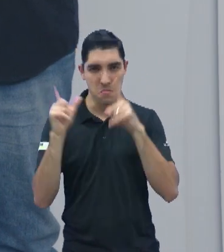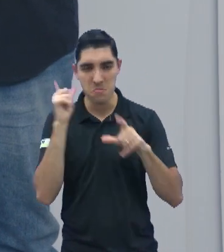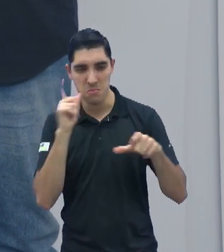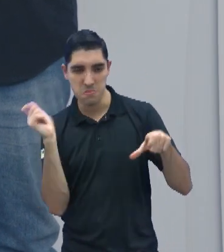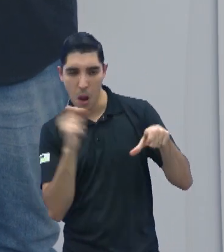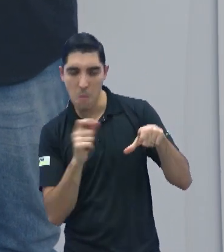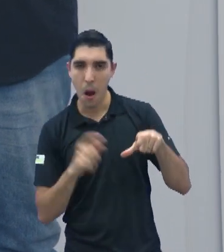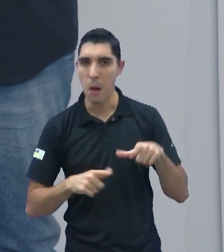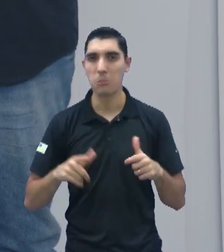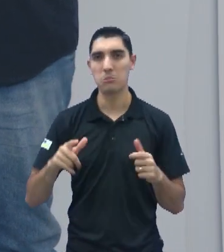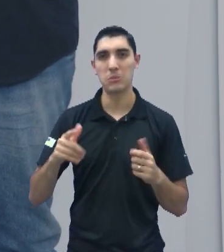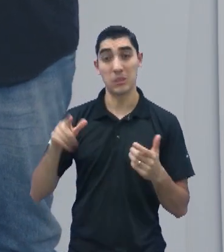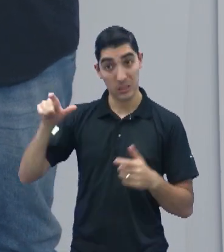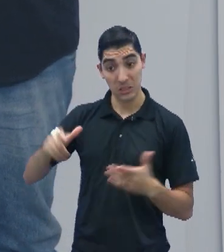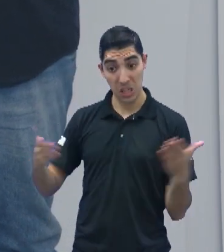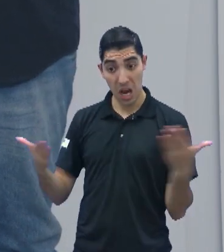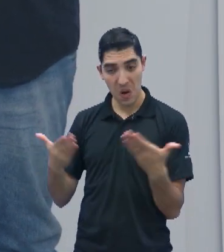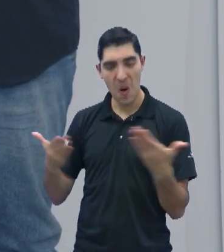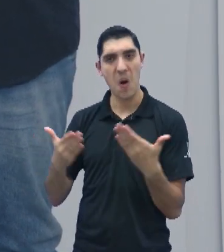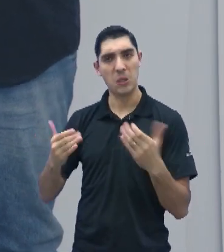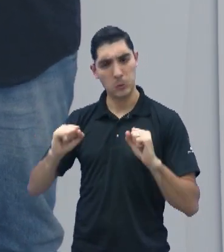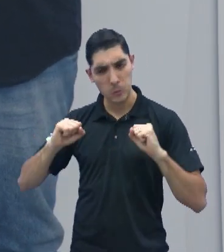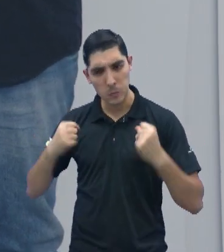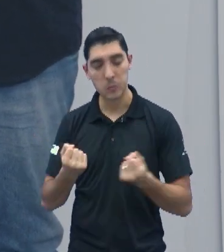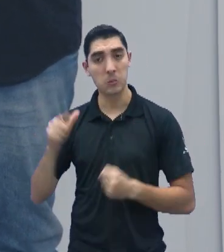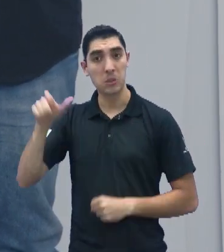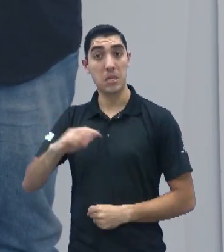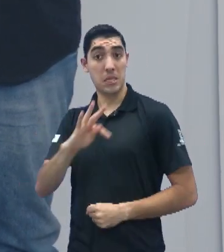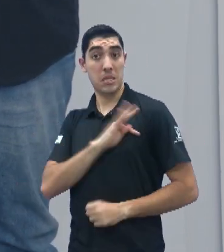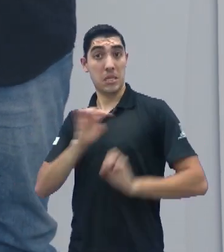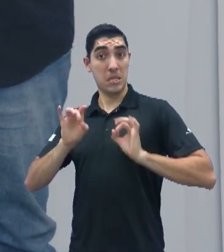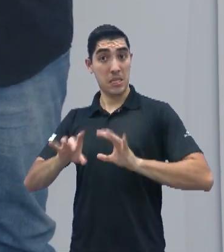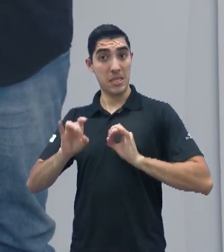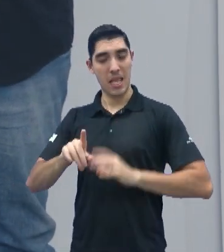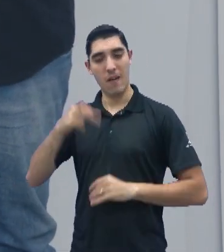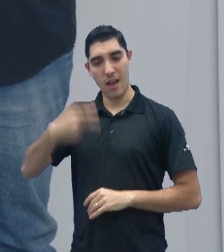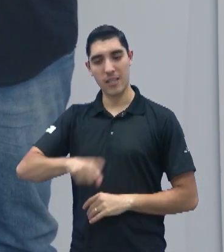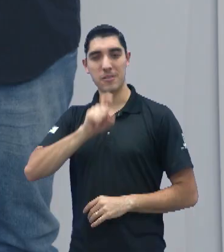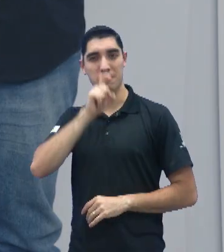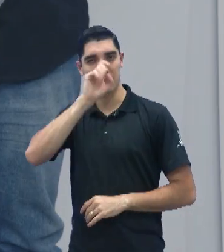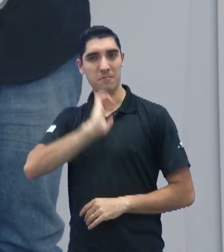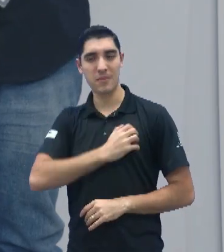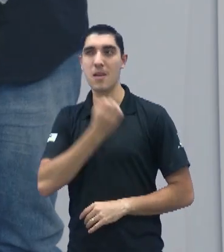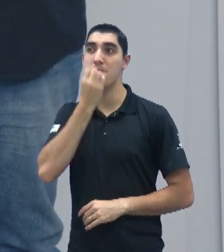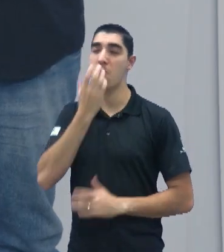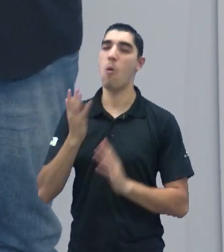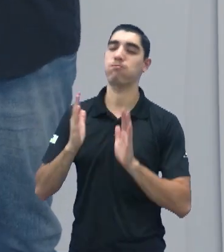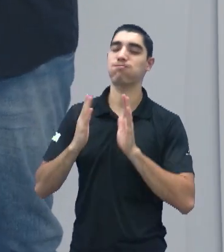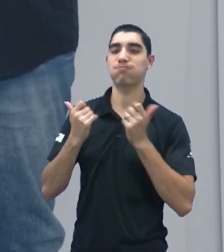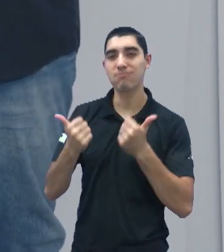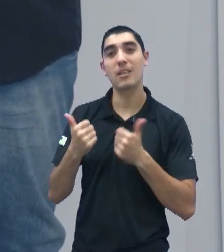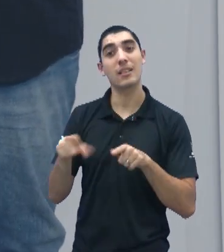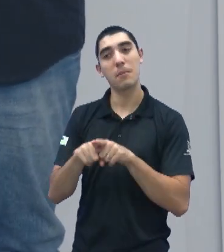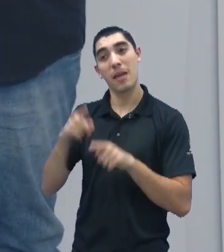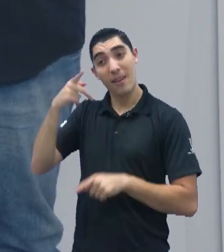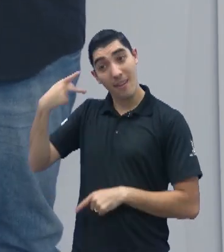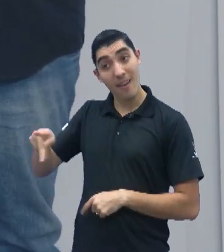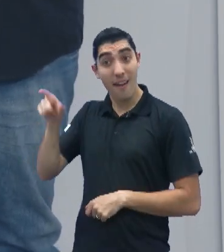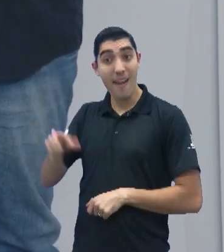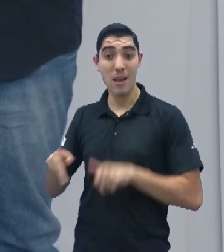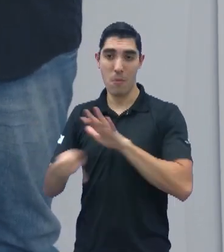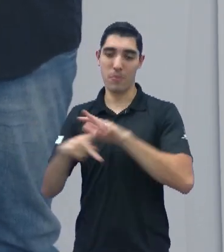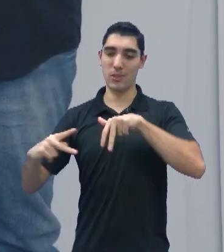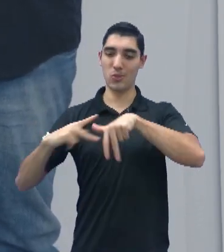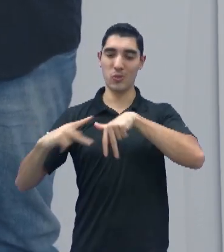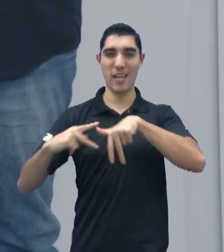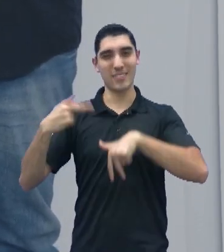agora militando aí na parte como treinador de futebol. Que bom que veio aqui para São José dele, né, o joseense Léo Costa, tá